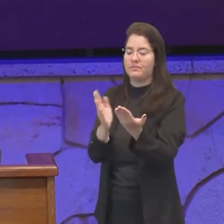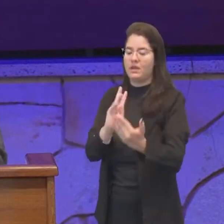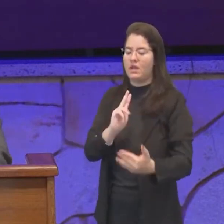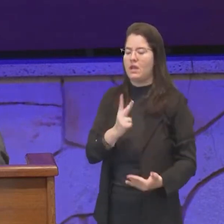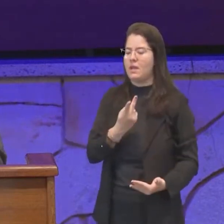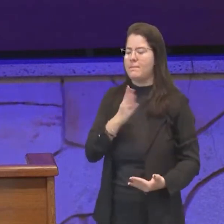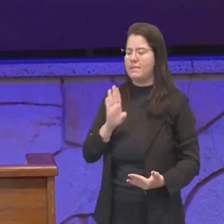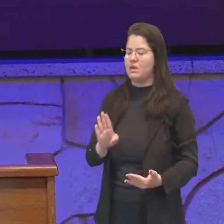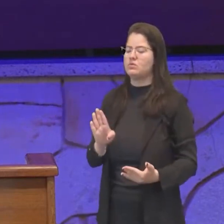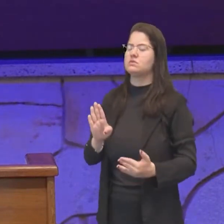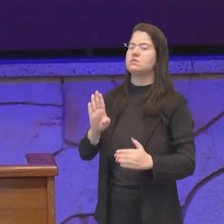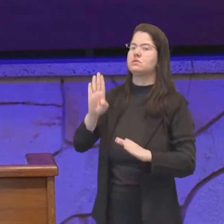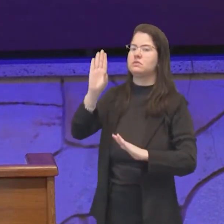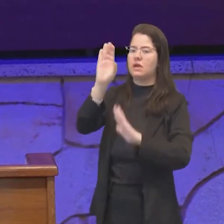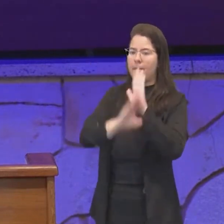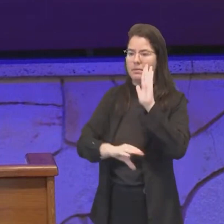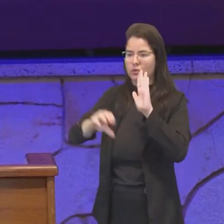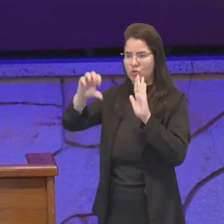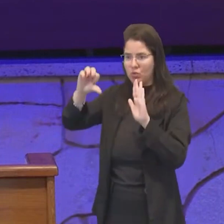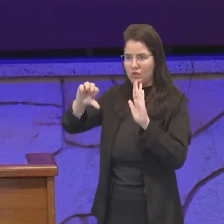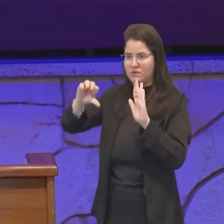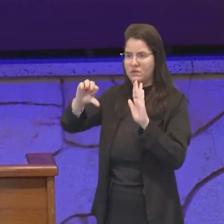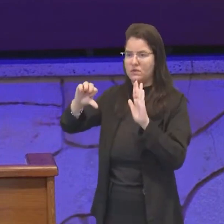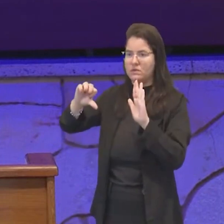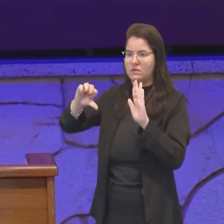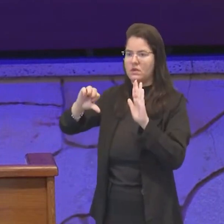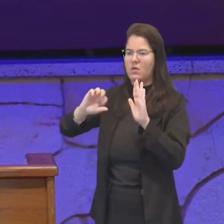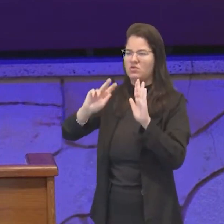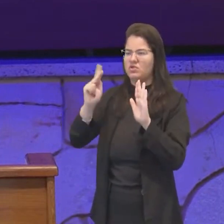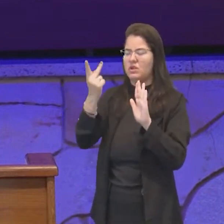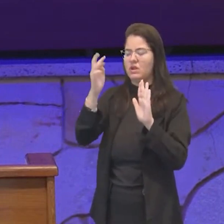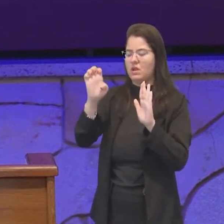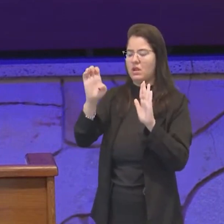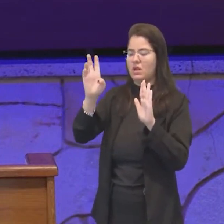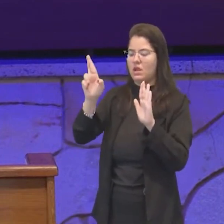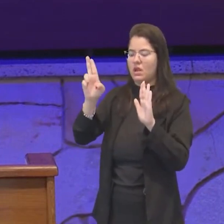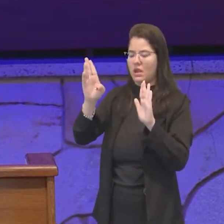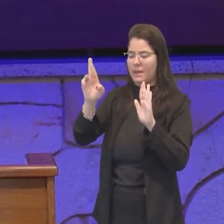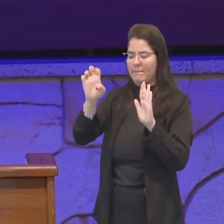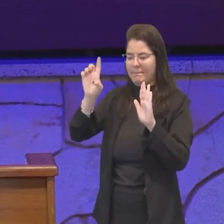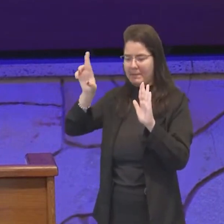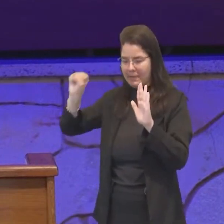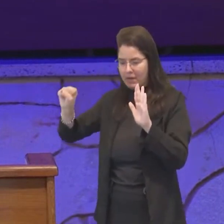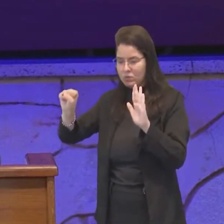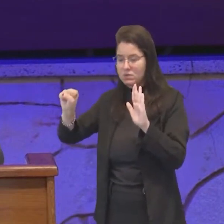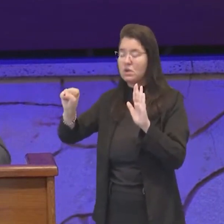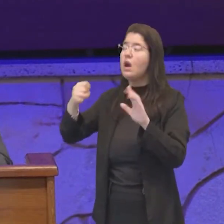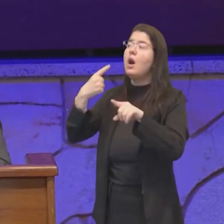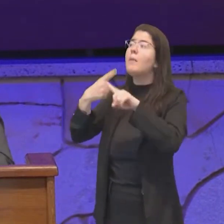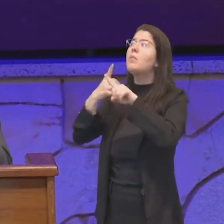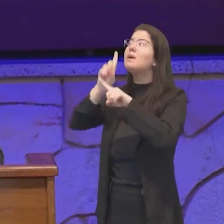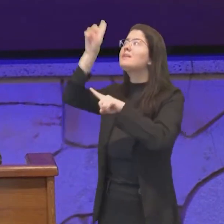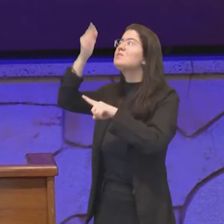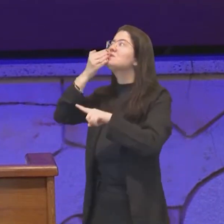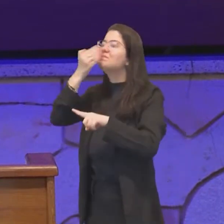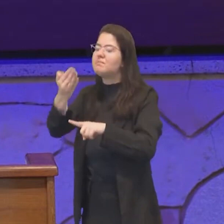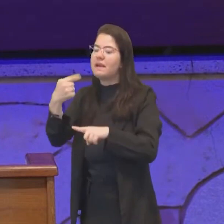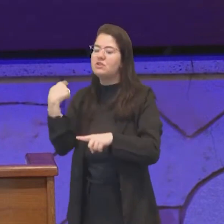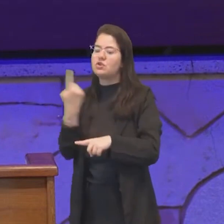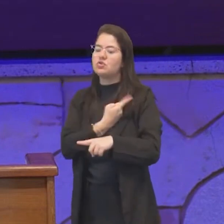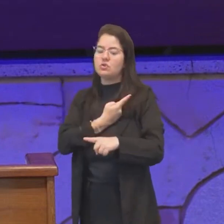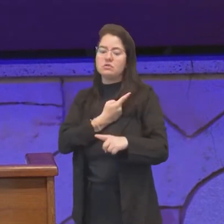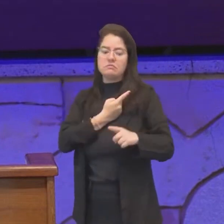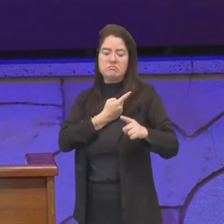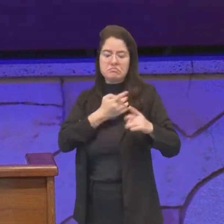9. Lá no livro de Hebreus, no capítulo 9, por que Deus pede que andemos na misericórdia, na